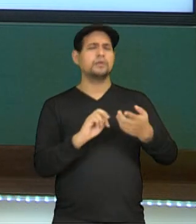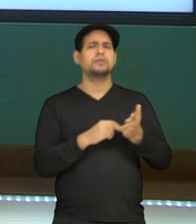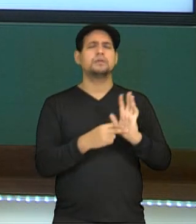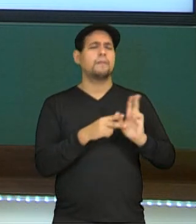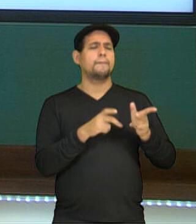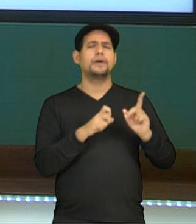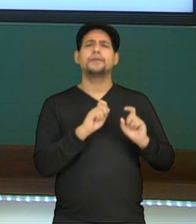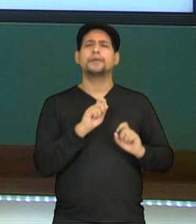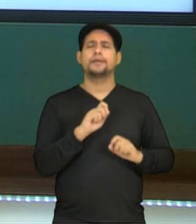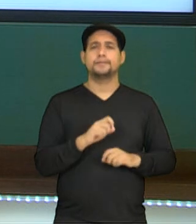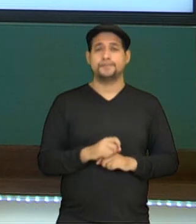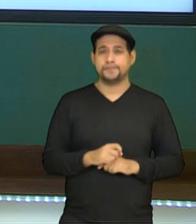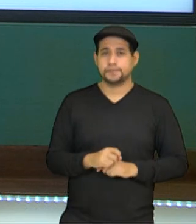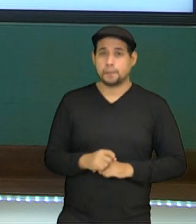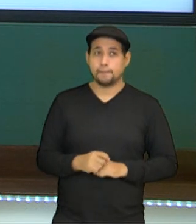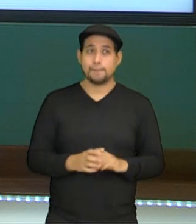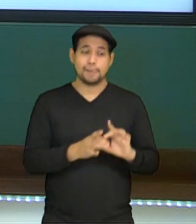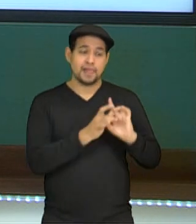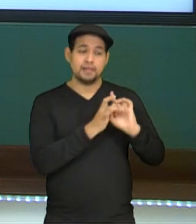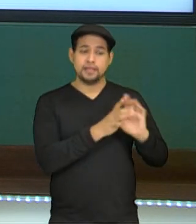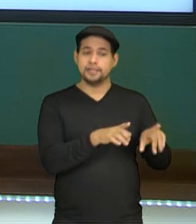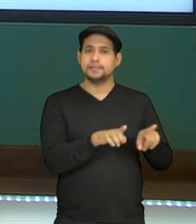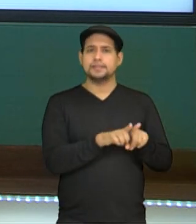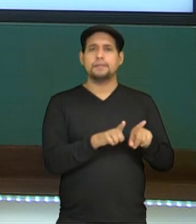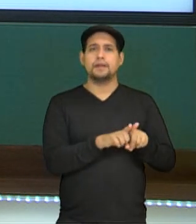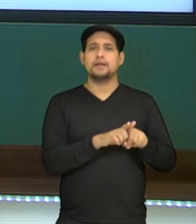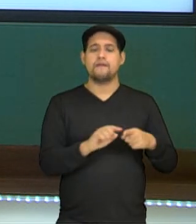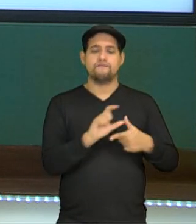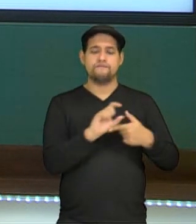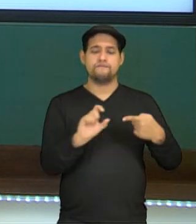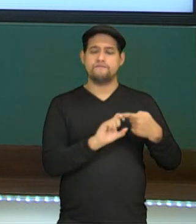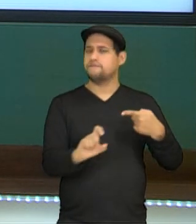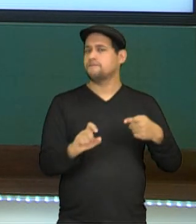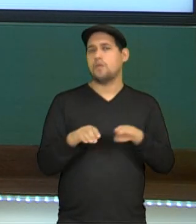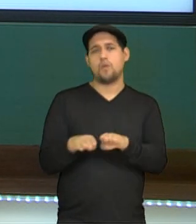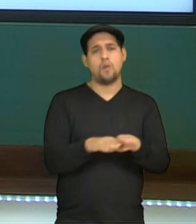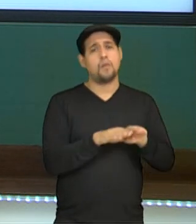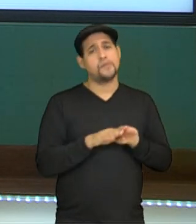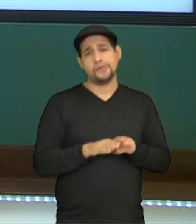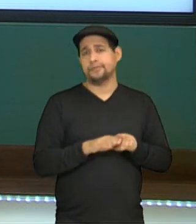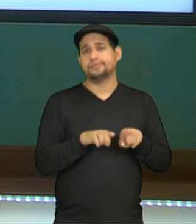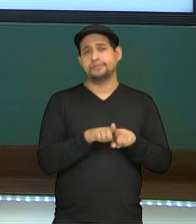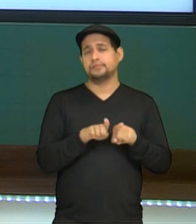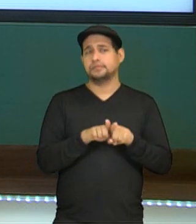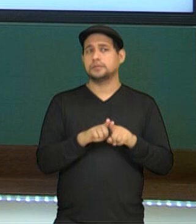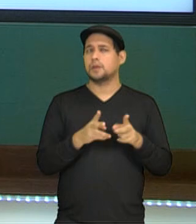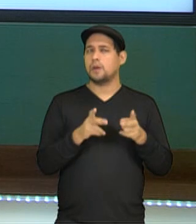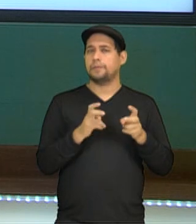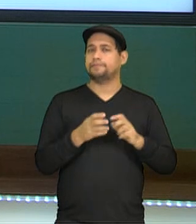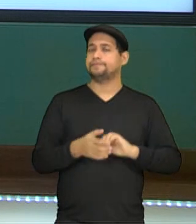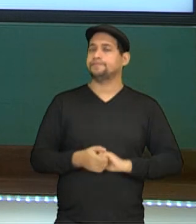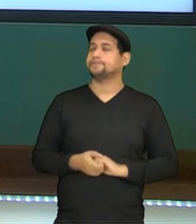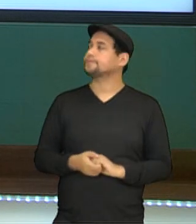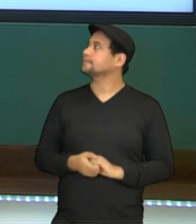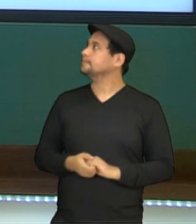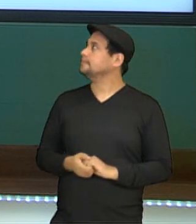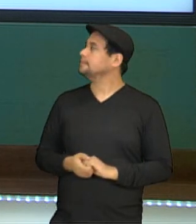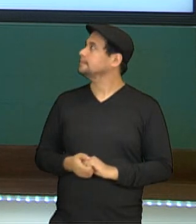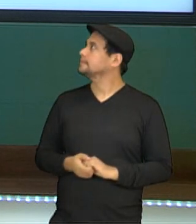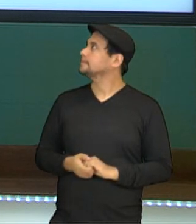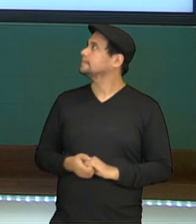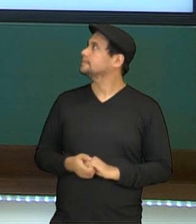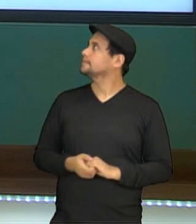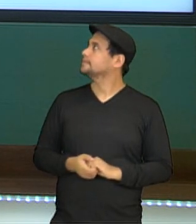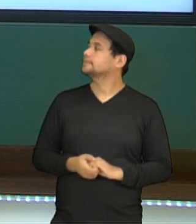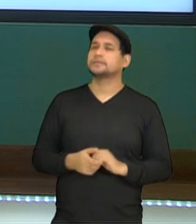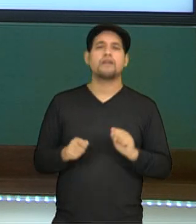encontrar esse mesmo denominador? Deixar as frações com um mesmo denominador comum, né, nesse caso. Olha só. Então, aqui, o que a